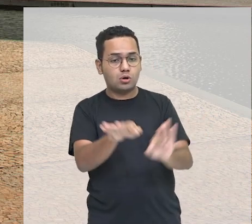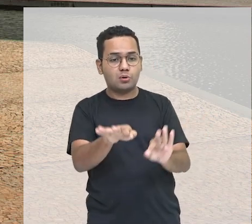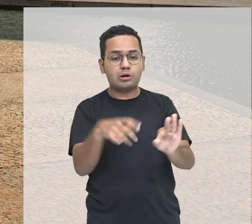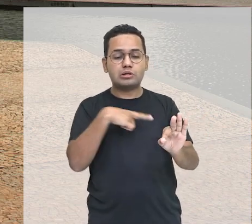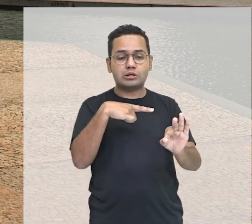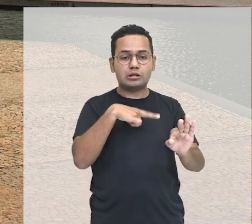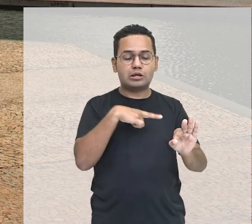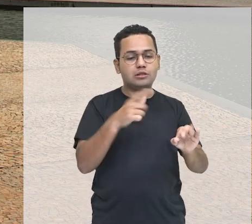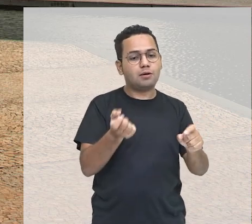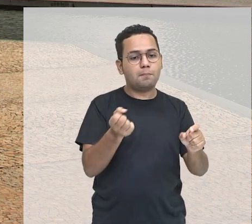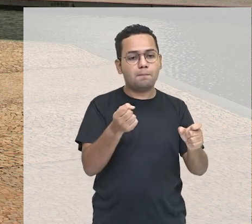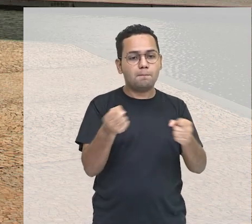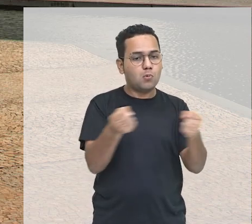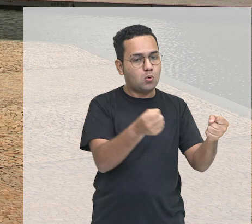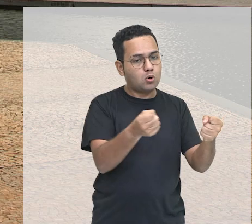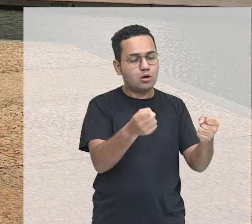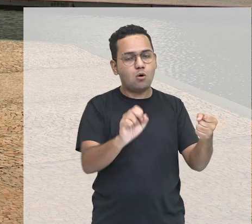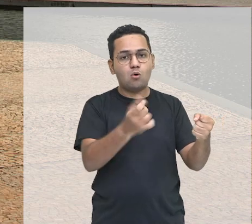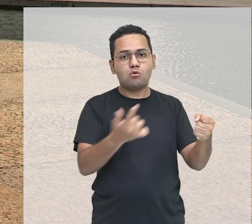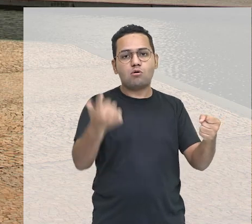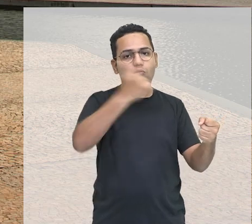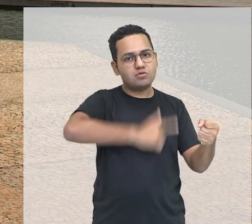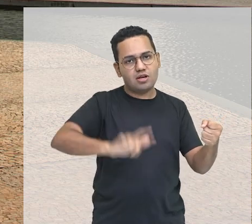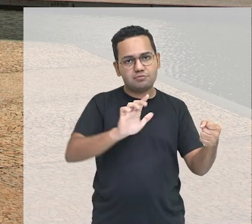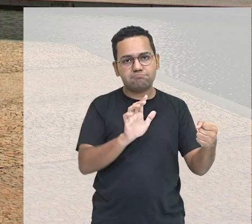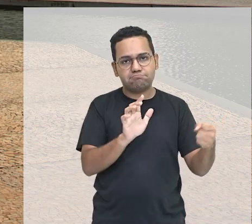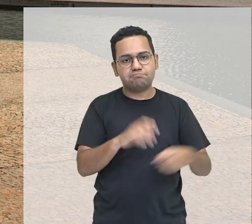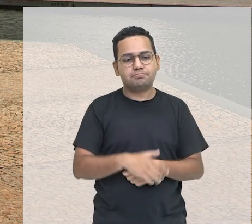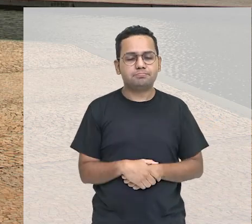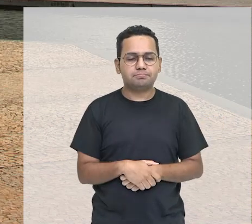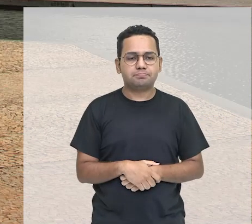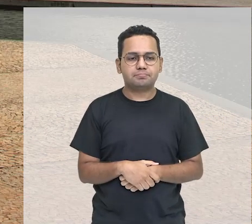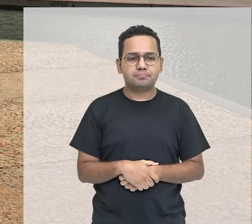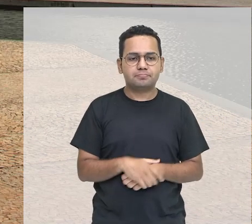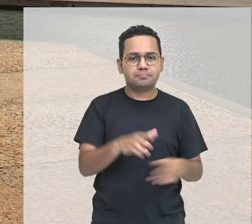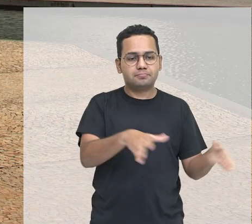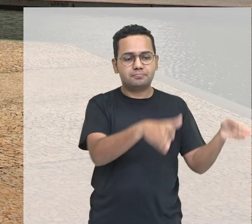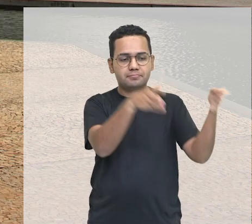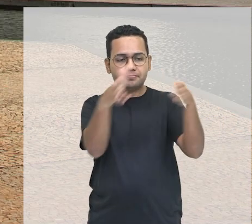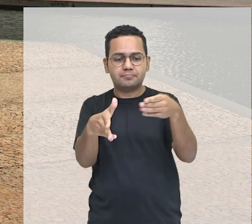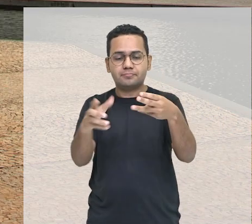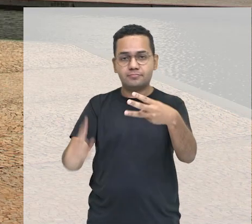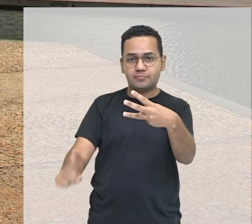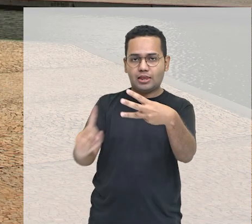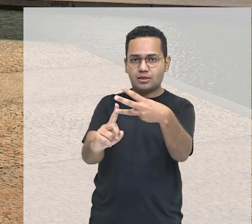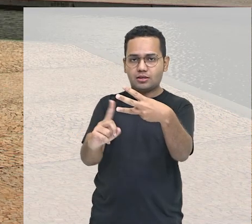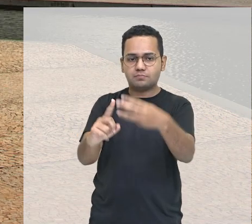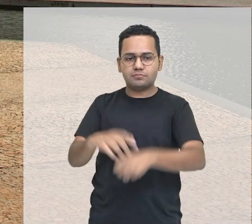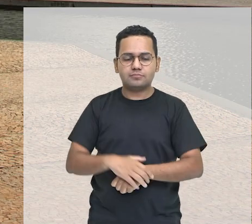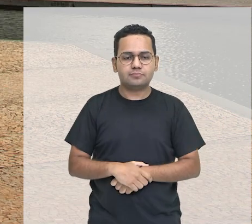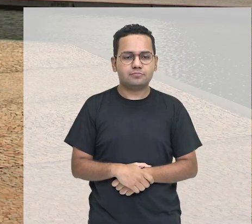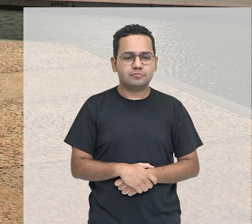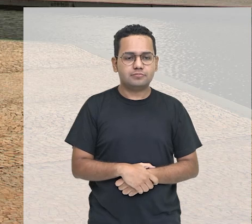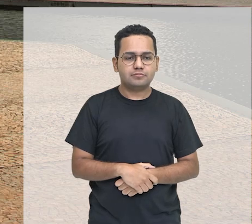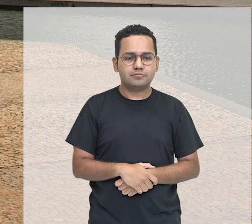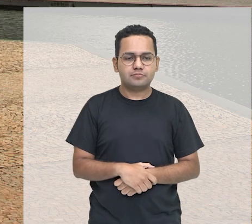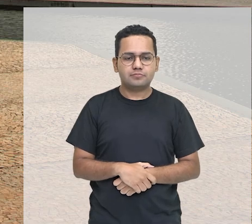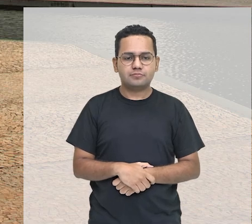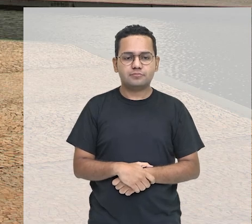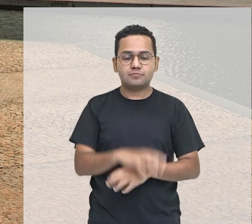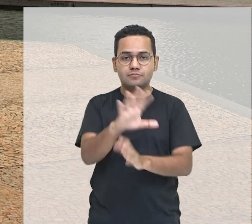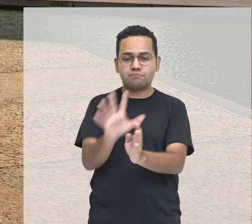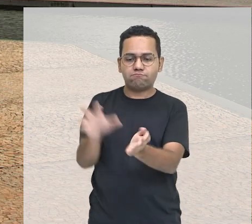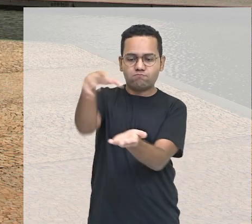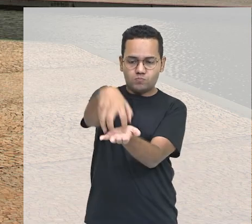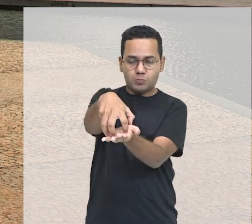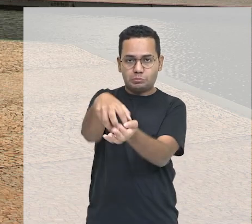ou conquista o poder, certo? E aí, Estado. O Estado é um